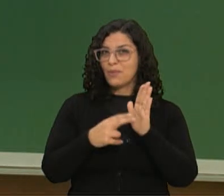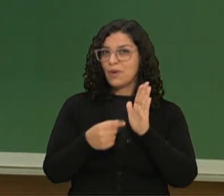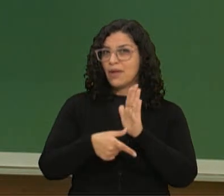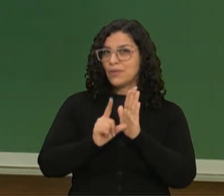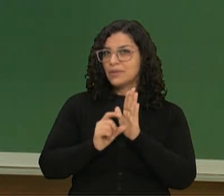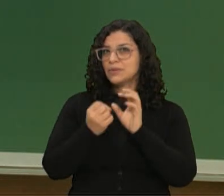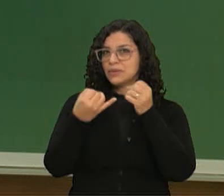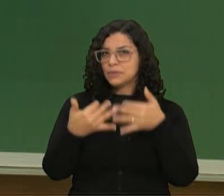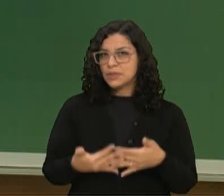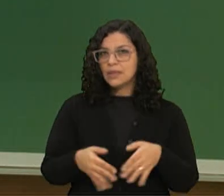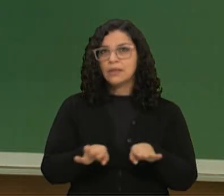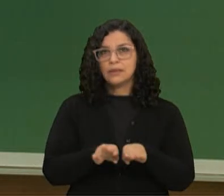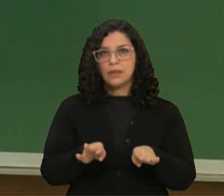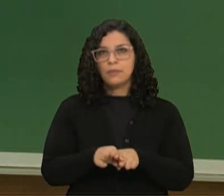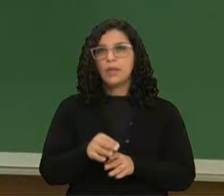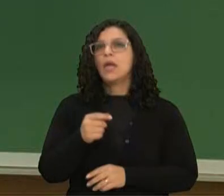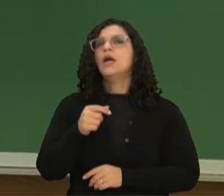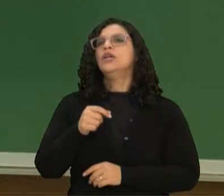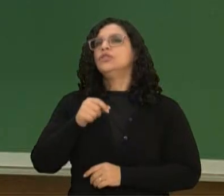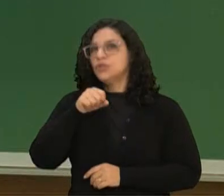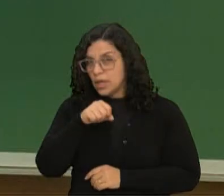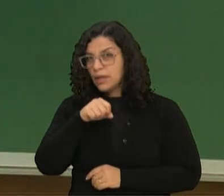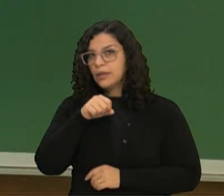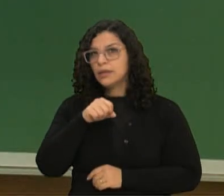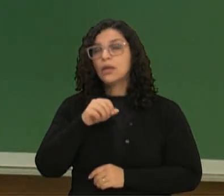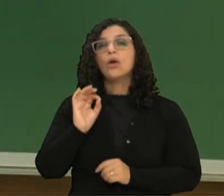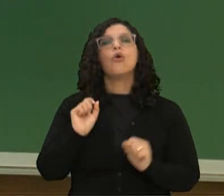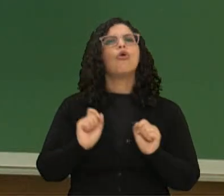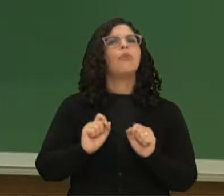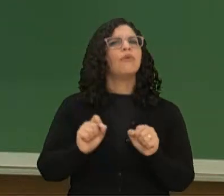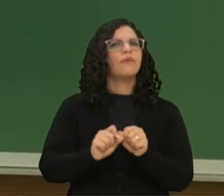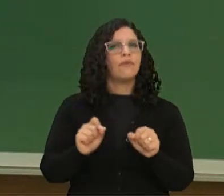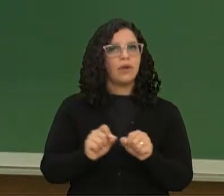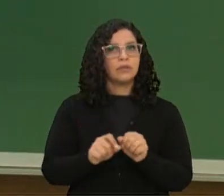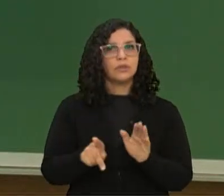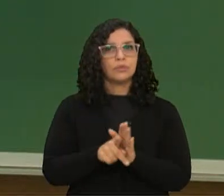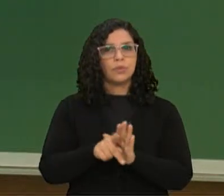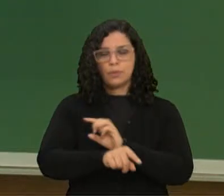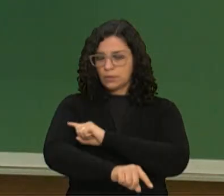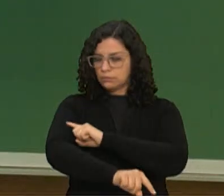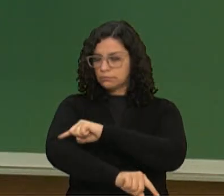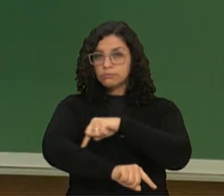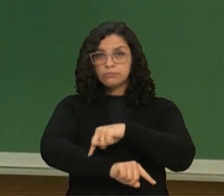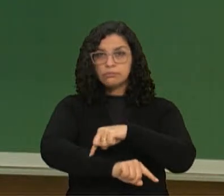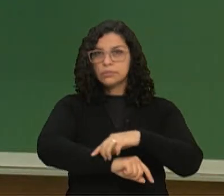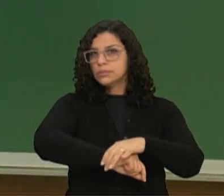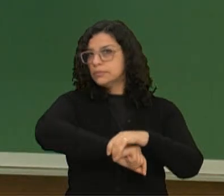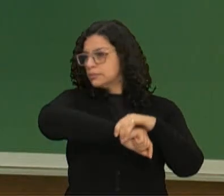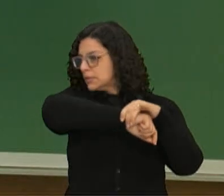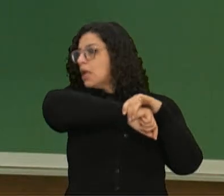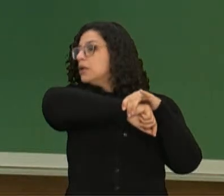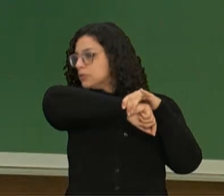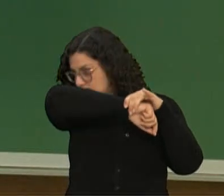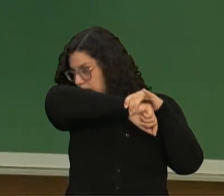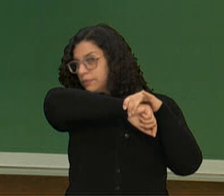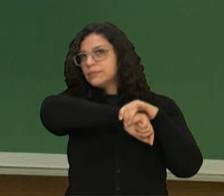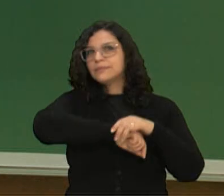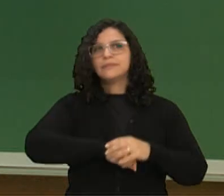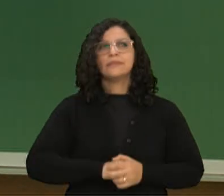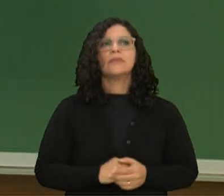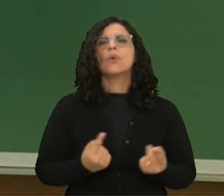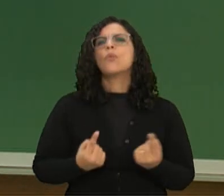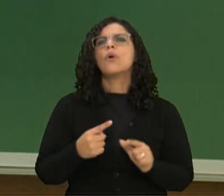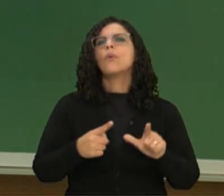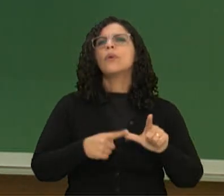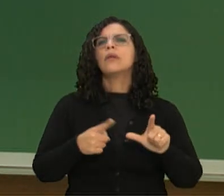anterior, sneeze é espirrar e bend elbow é o cotovelo dobrado.